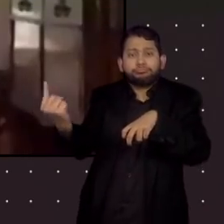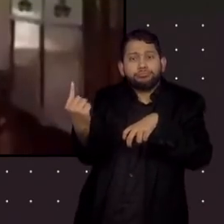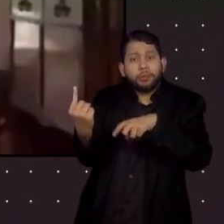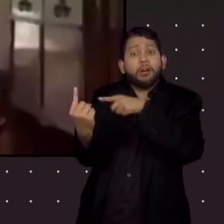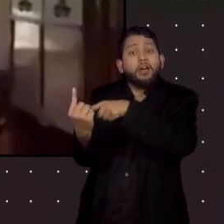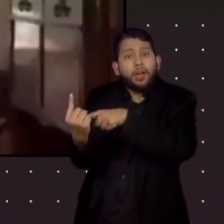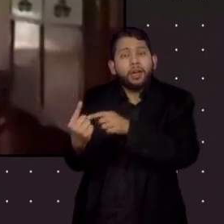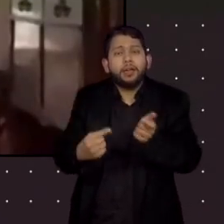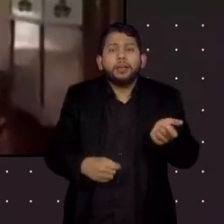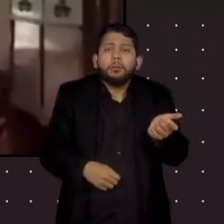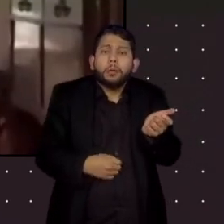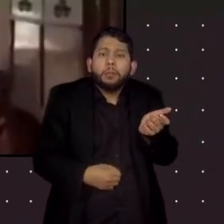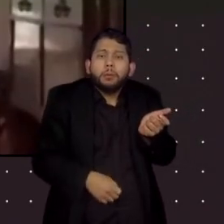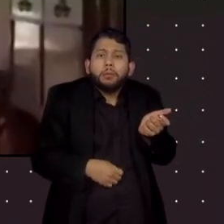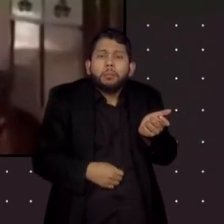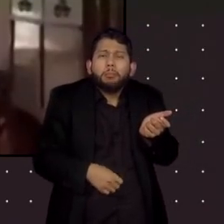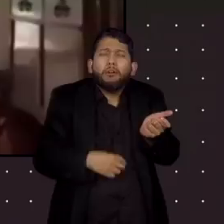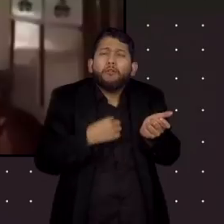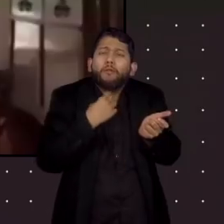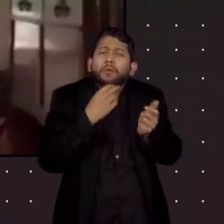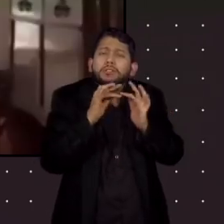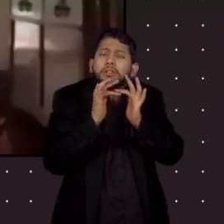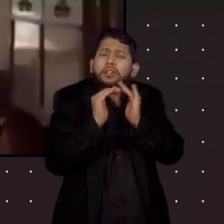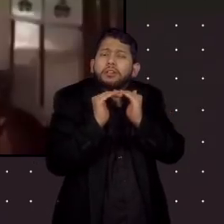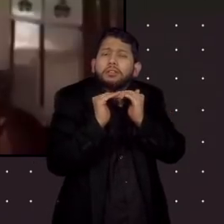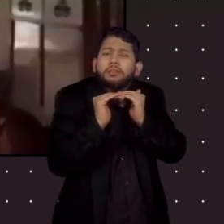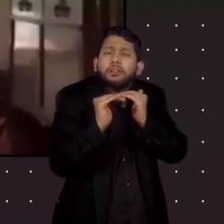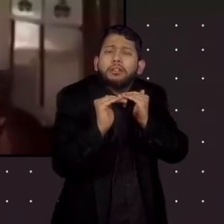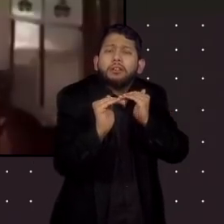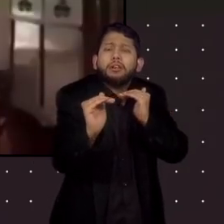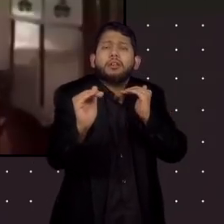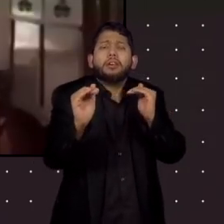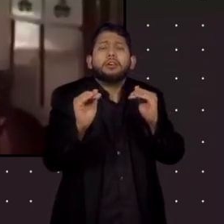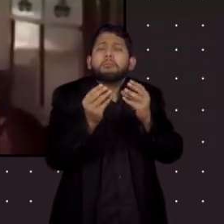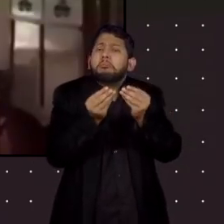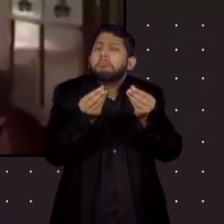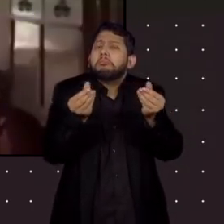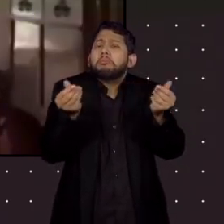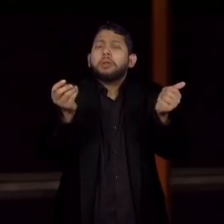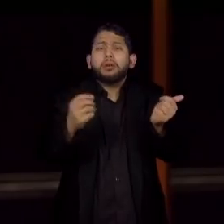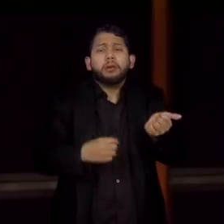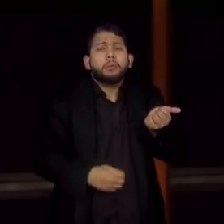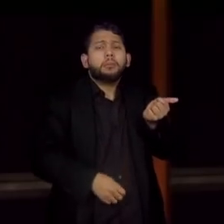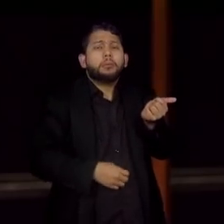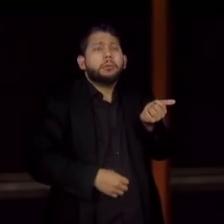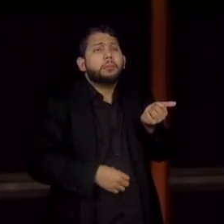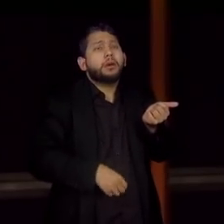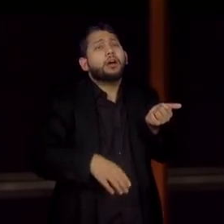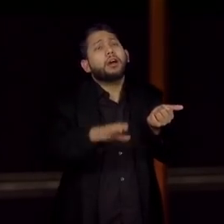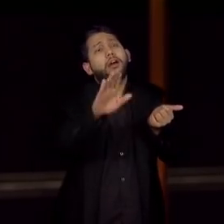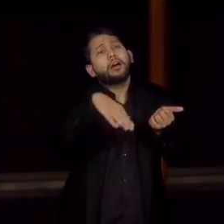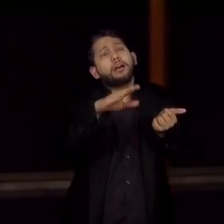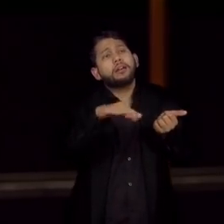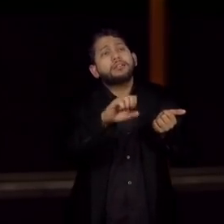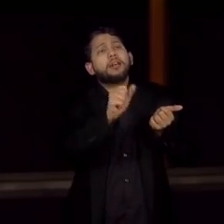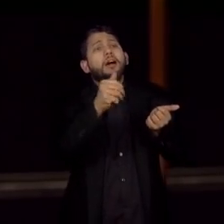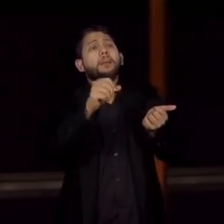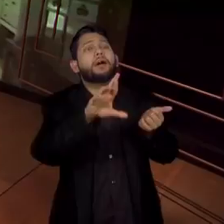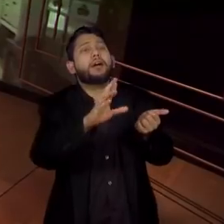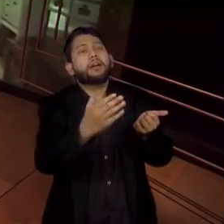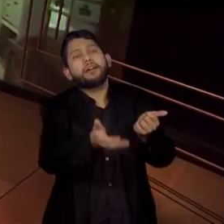com uma vozinha muito lisinha, cantando lisinho, limpinho, e cantou Mr.